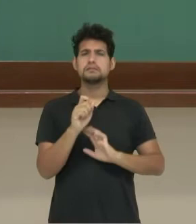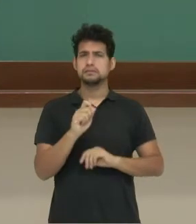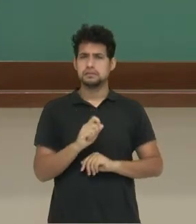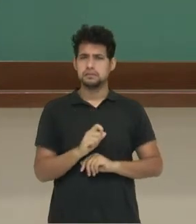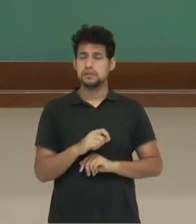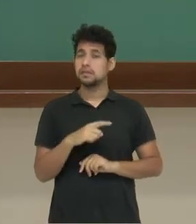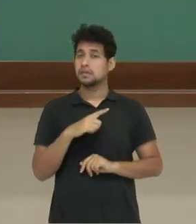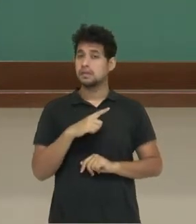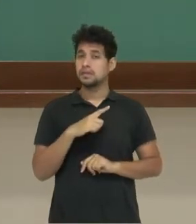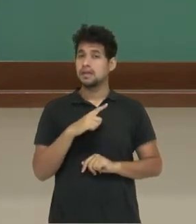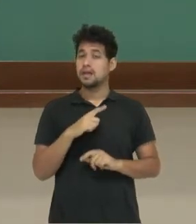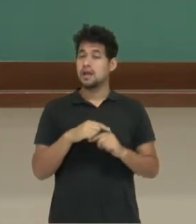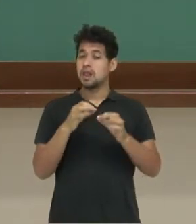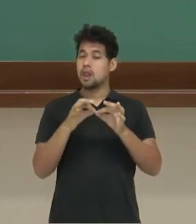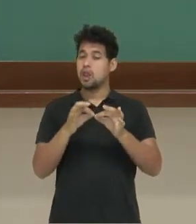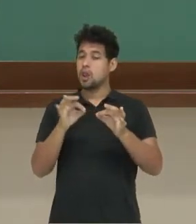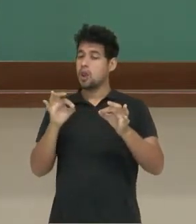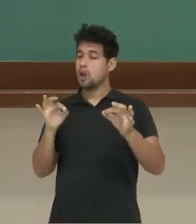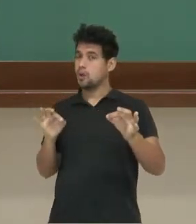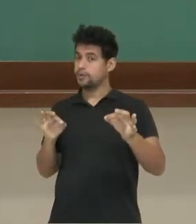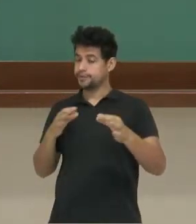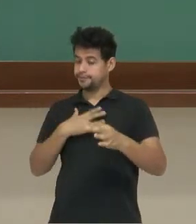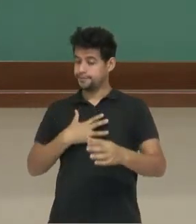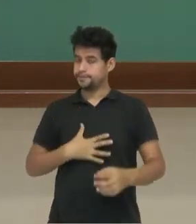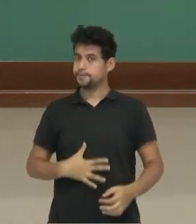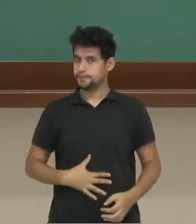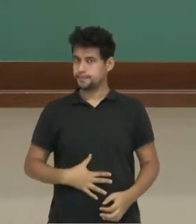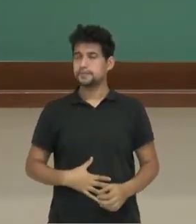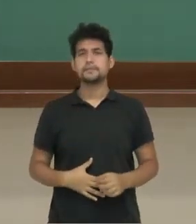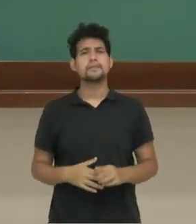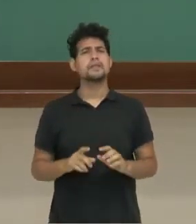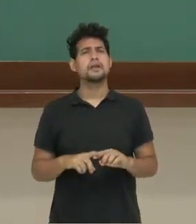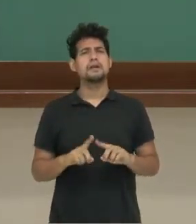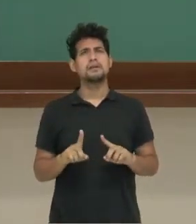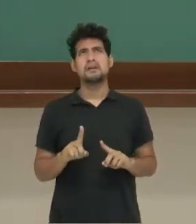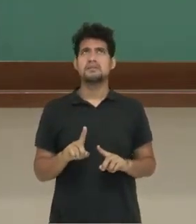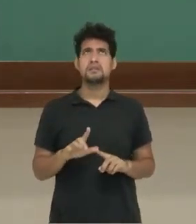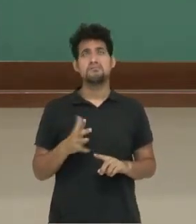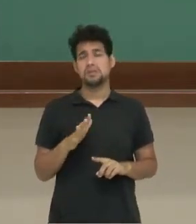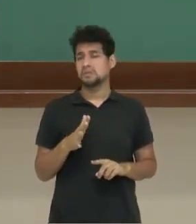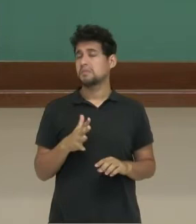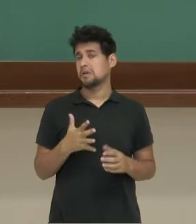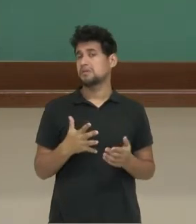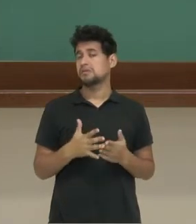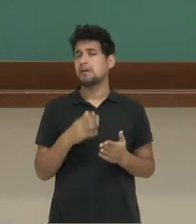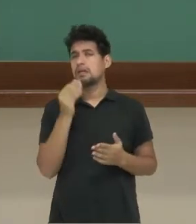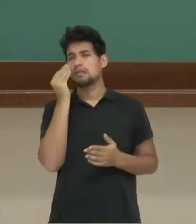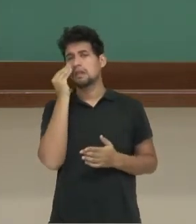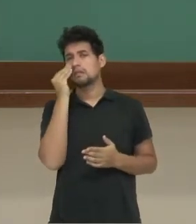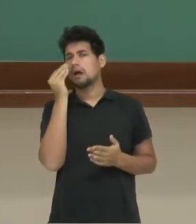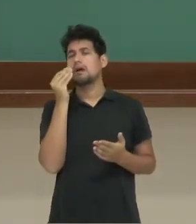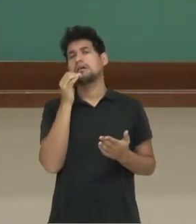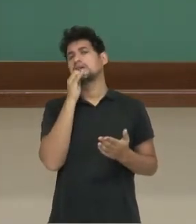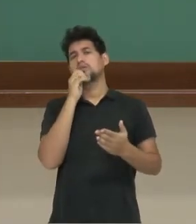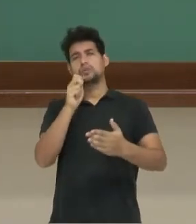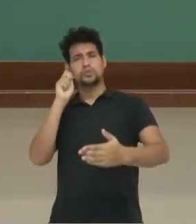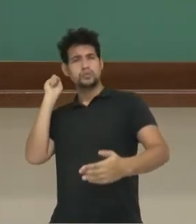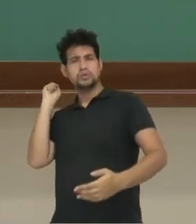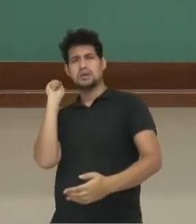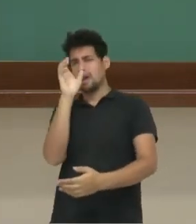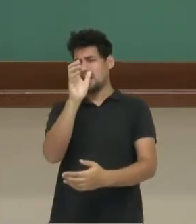está um pouco mais afastado do meu corpo, tá? Mas é basicamente tentar jogar,